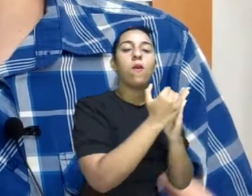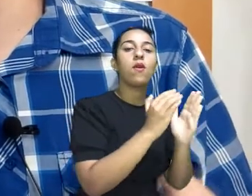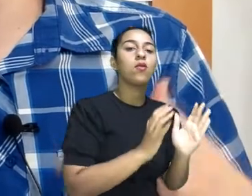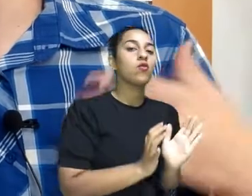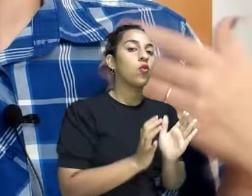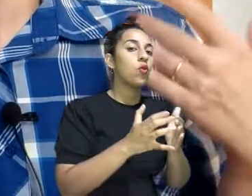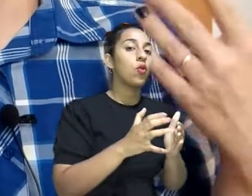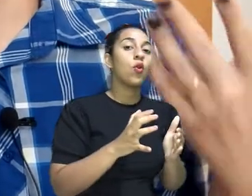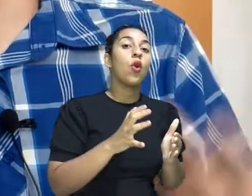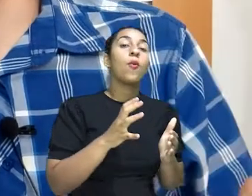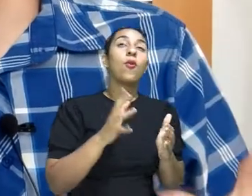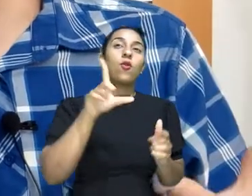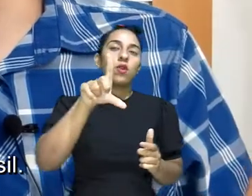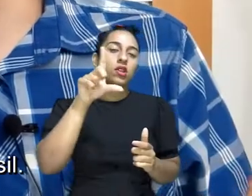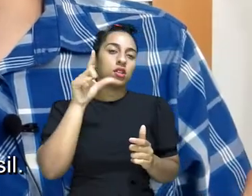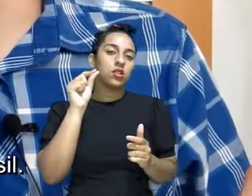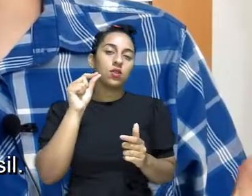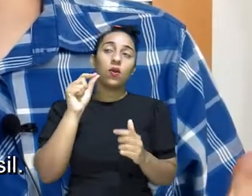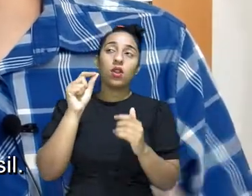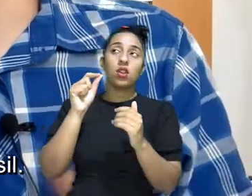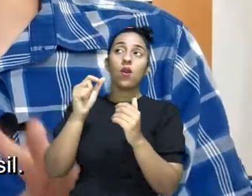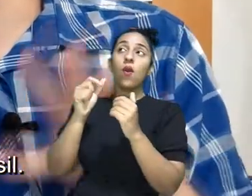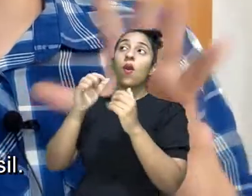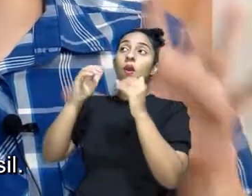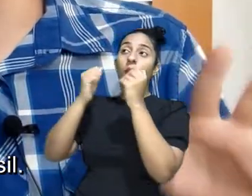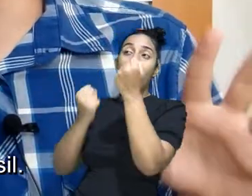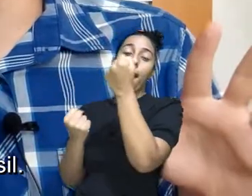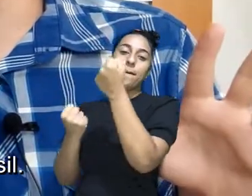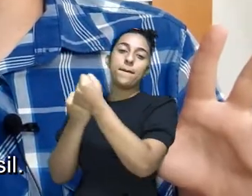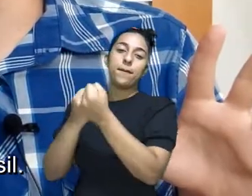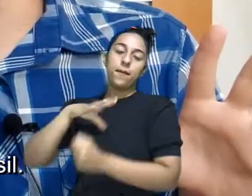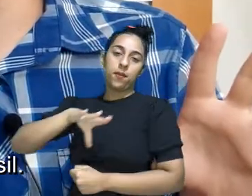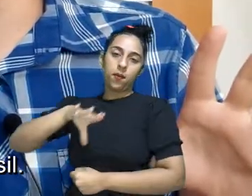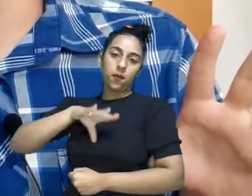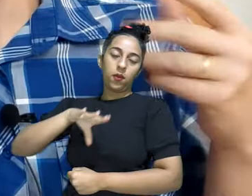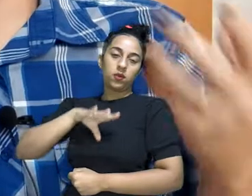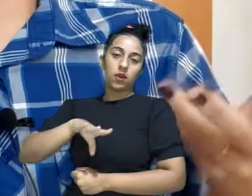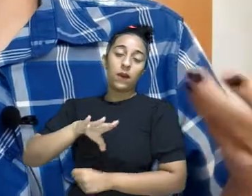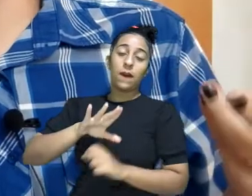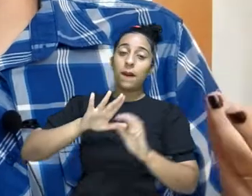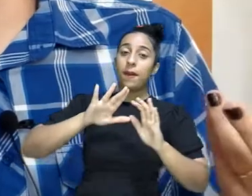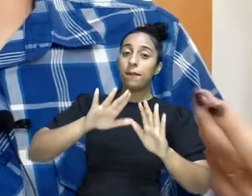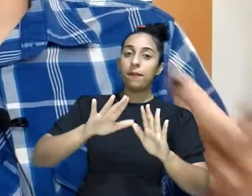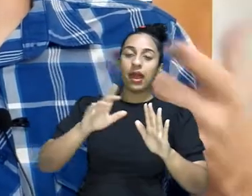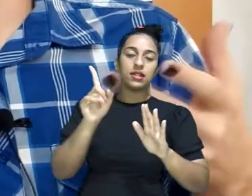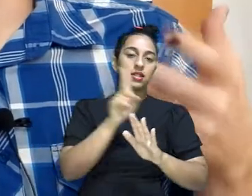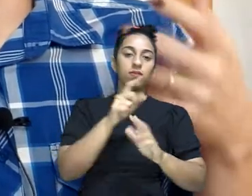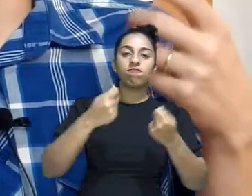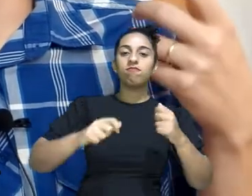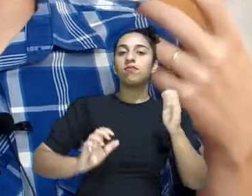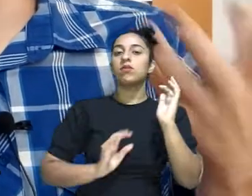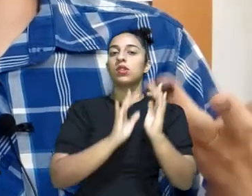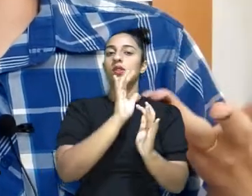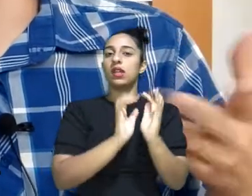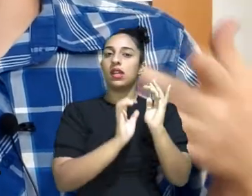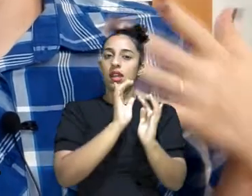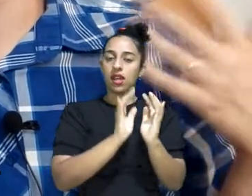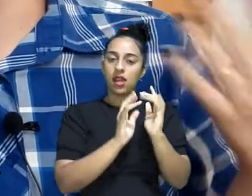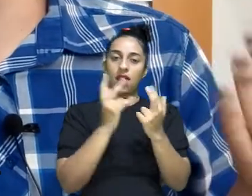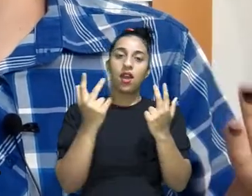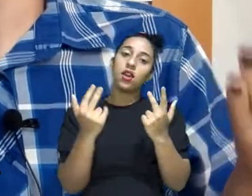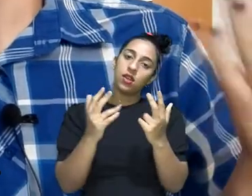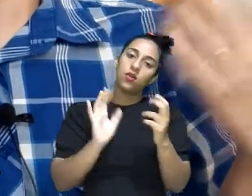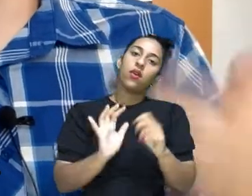decidiram se manterem favoráveis as cortes portuguesas e não aceitar a independência do Brasil só que no caso de Belém não for necessário uma